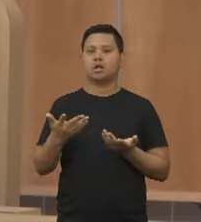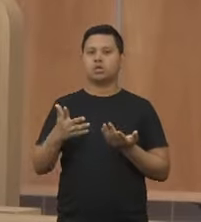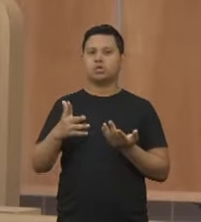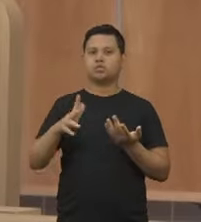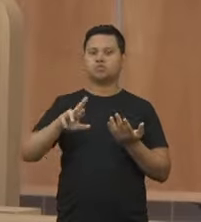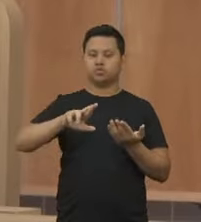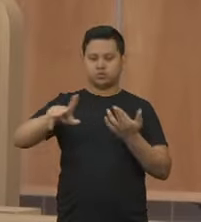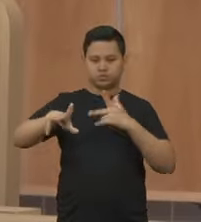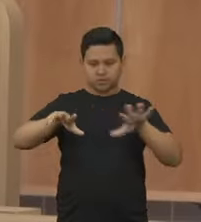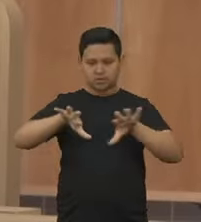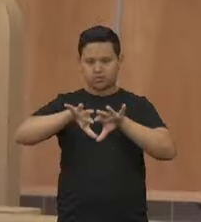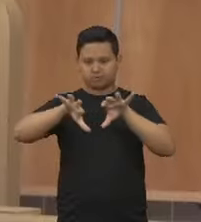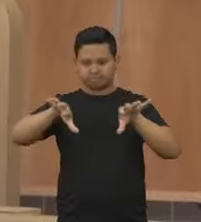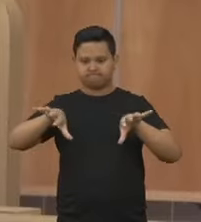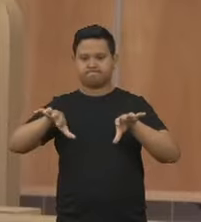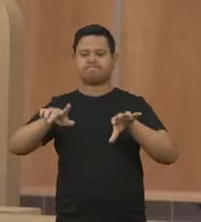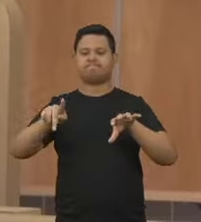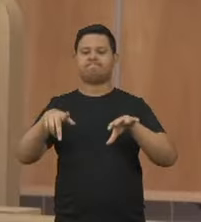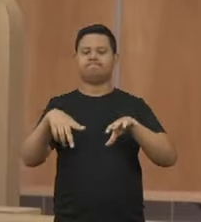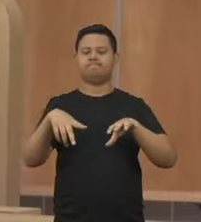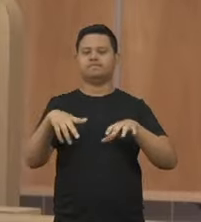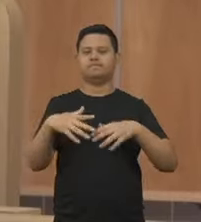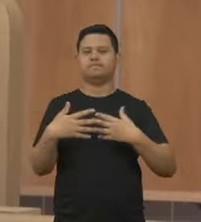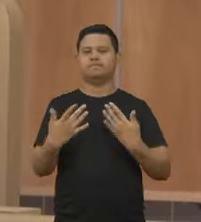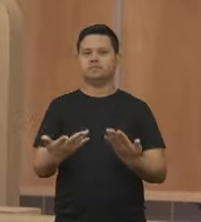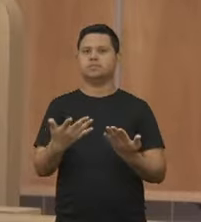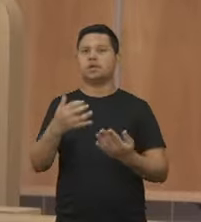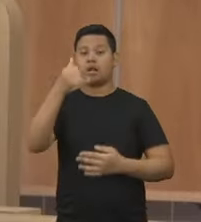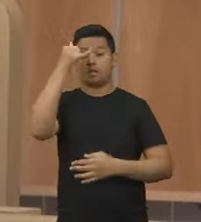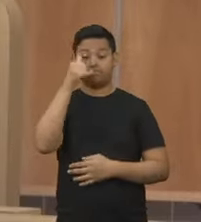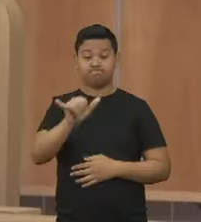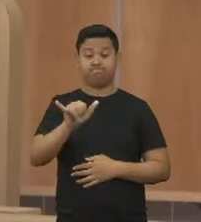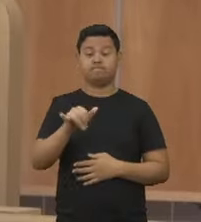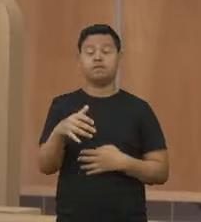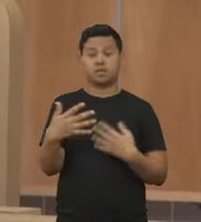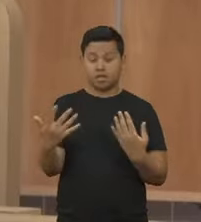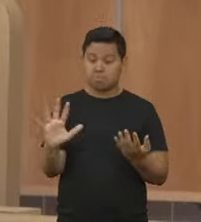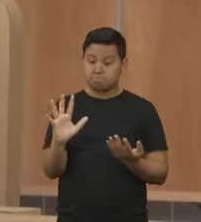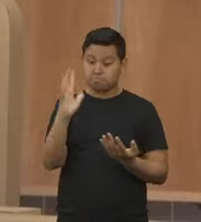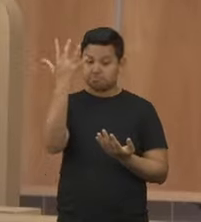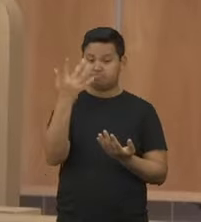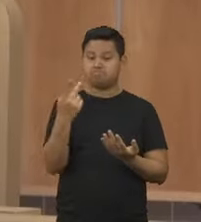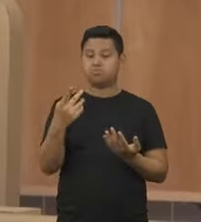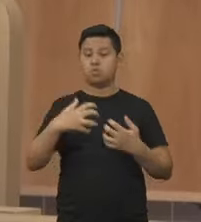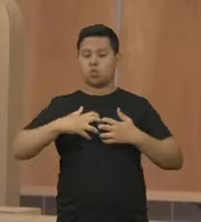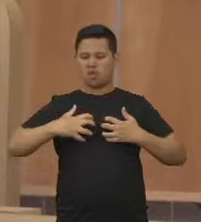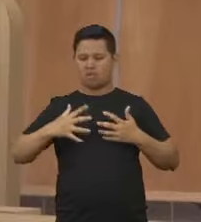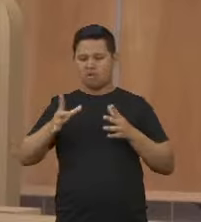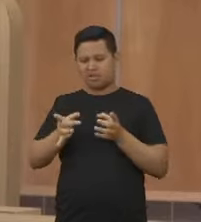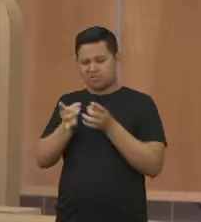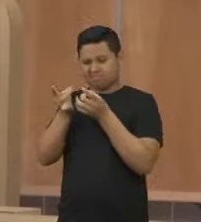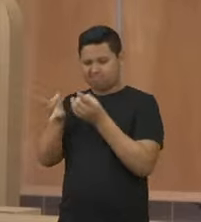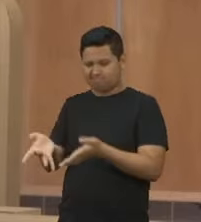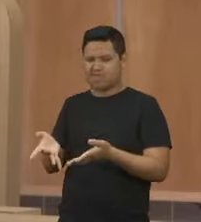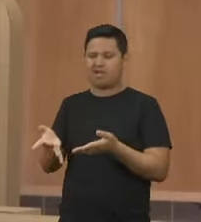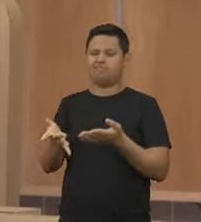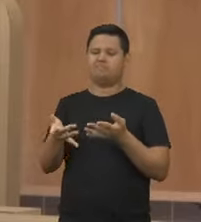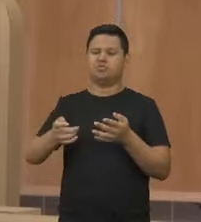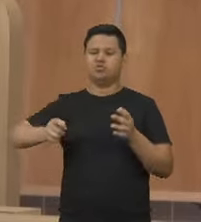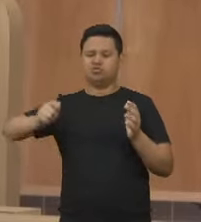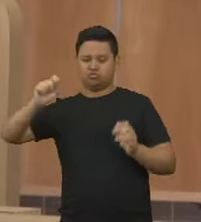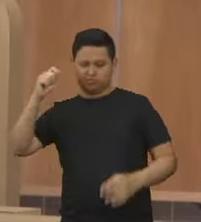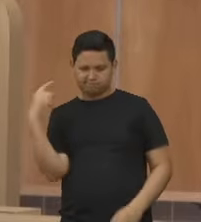trigo e evitar que cenas, como eu falei, de animais abandonados, de